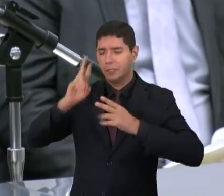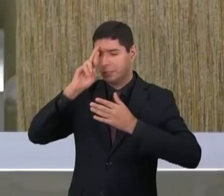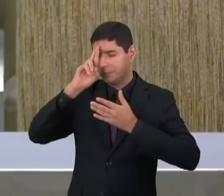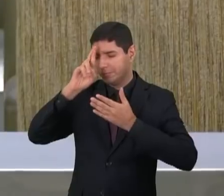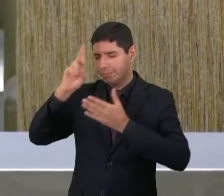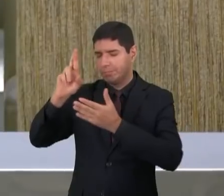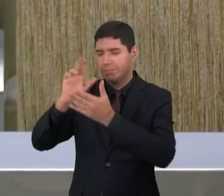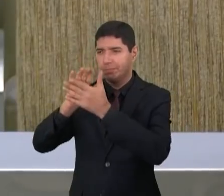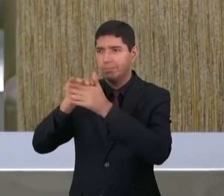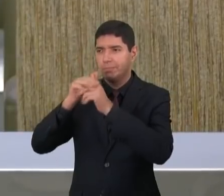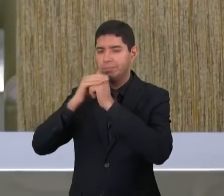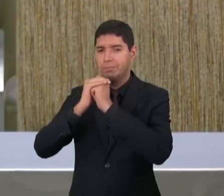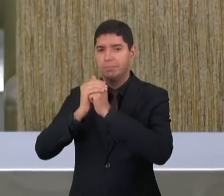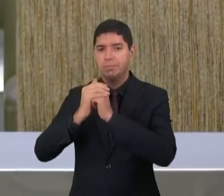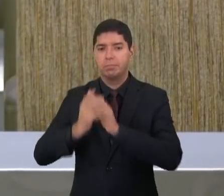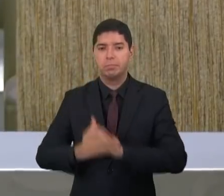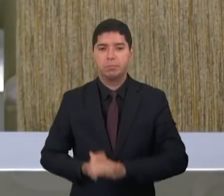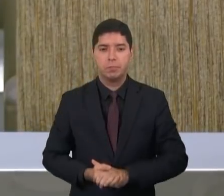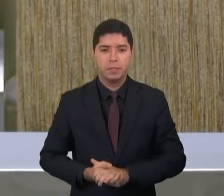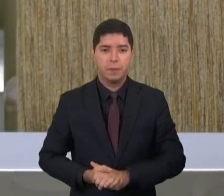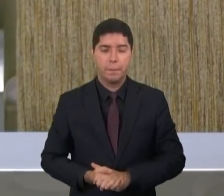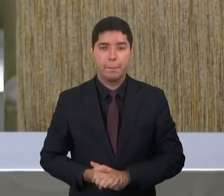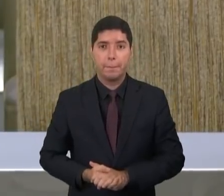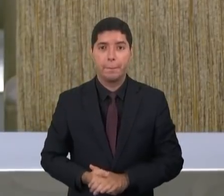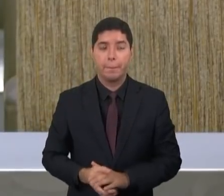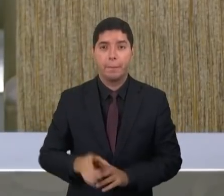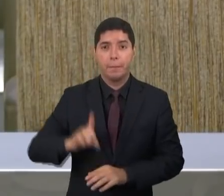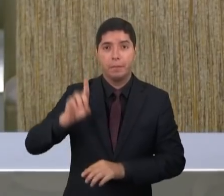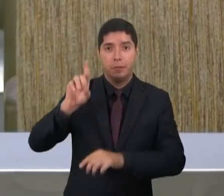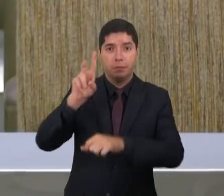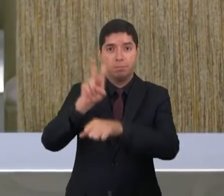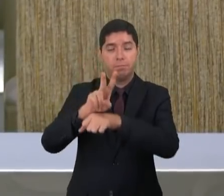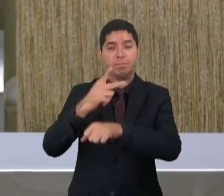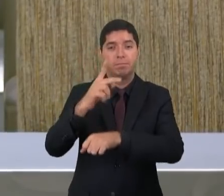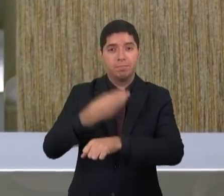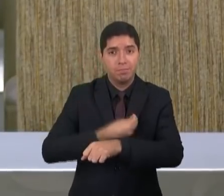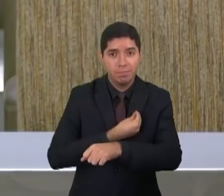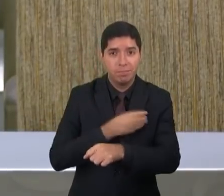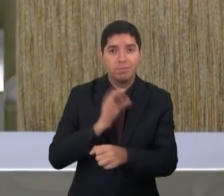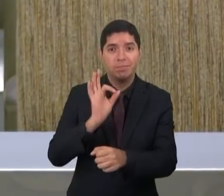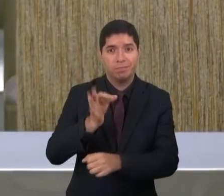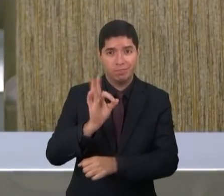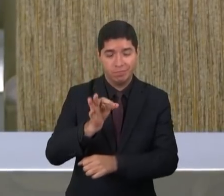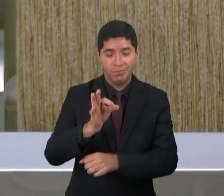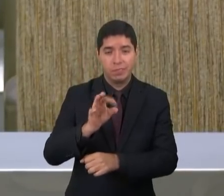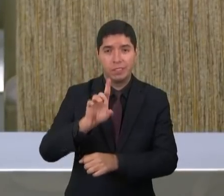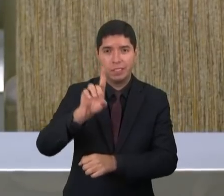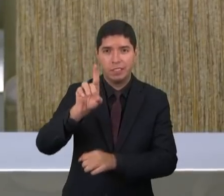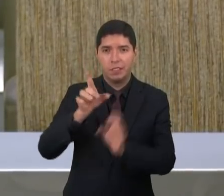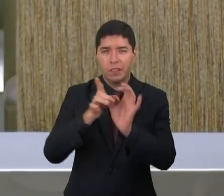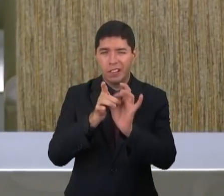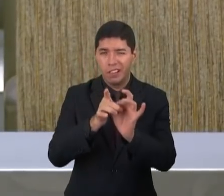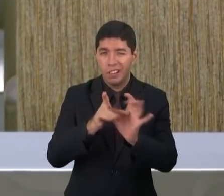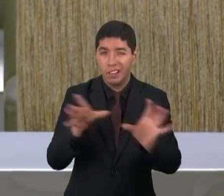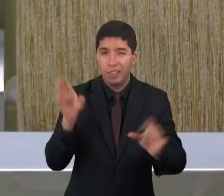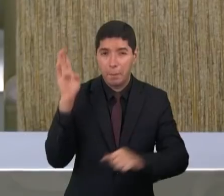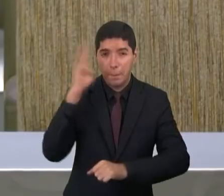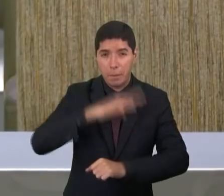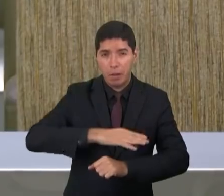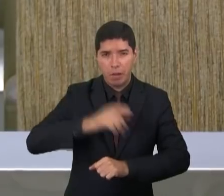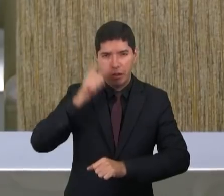Amém. Deus te guardará de toda má obra, Deus te guardará de toda investida